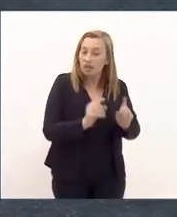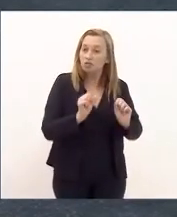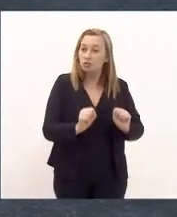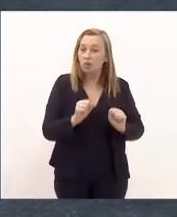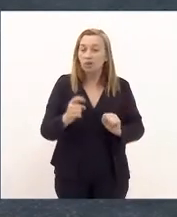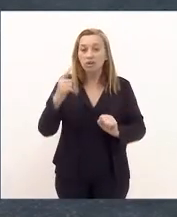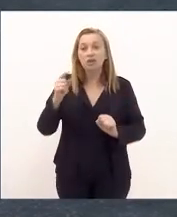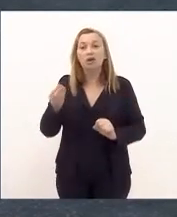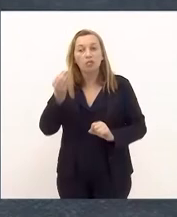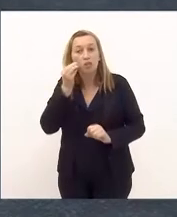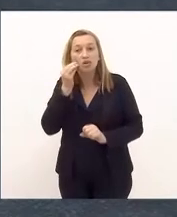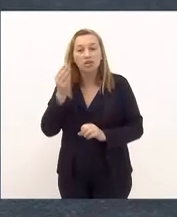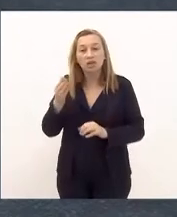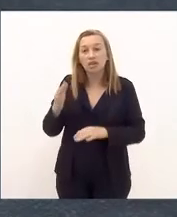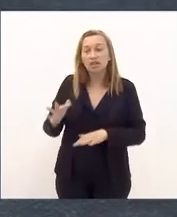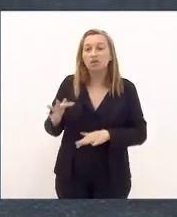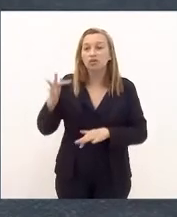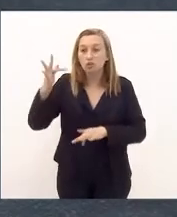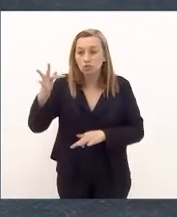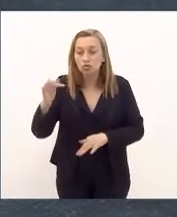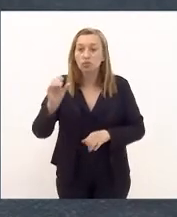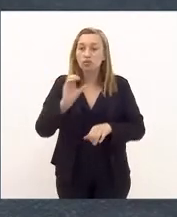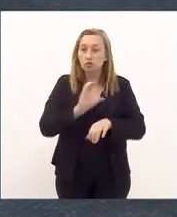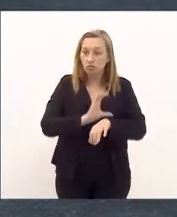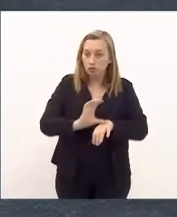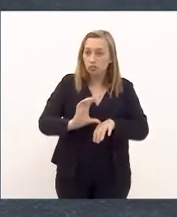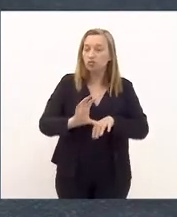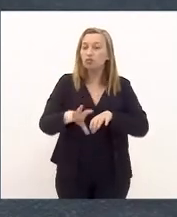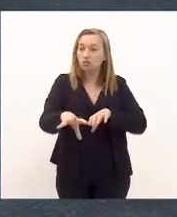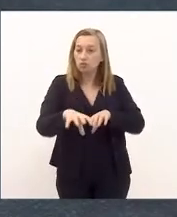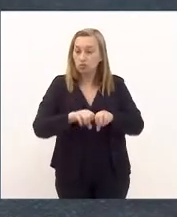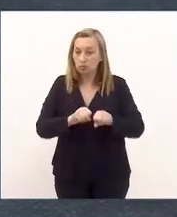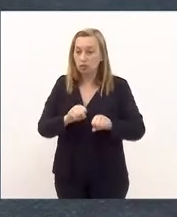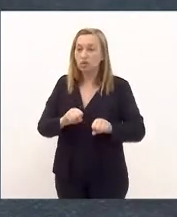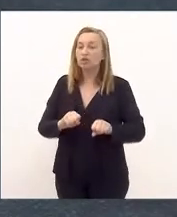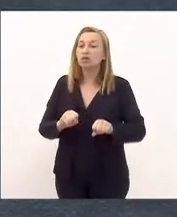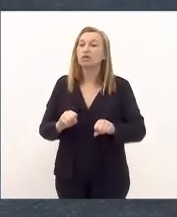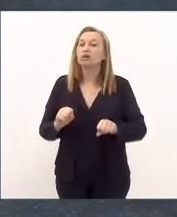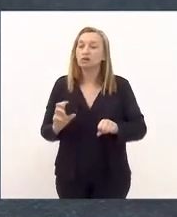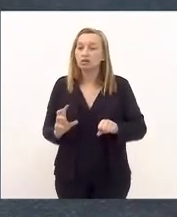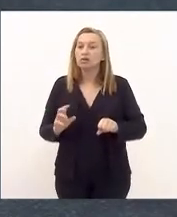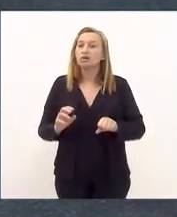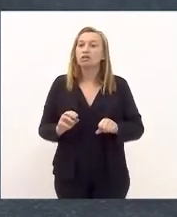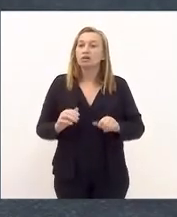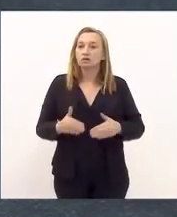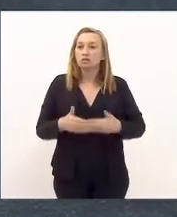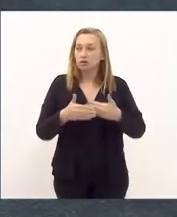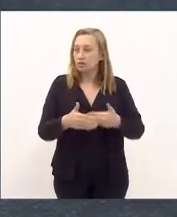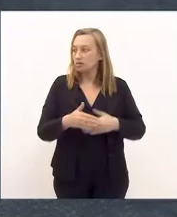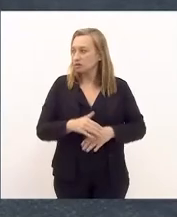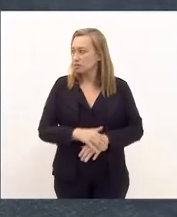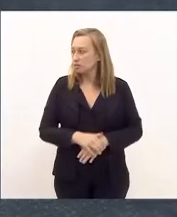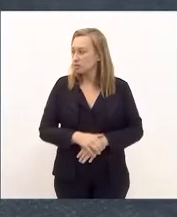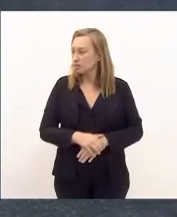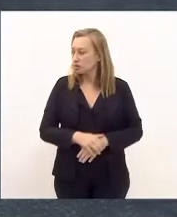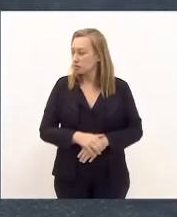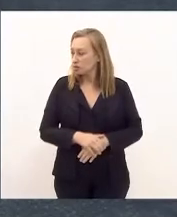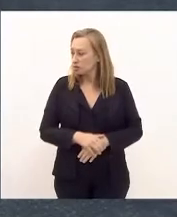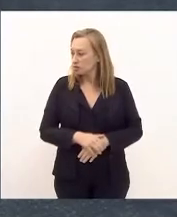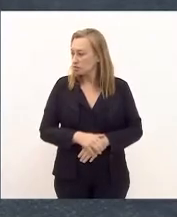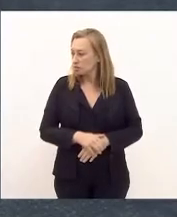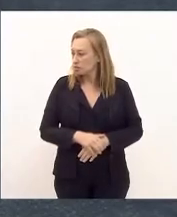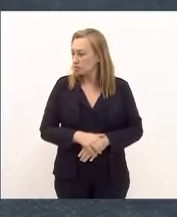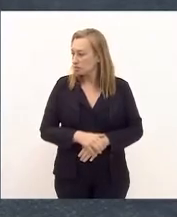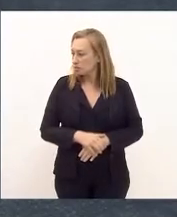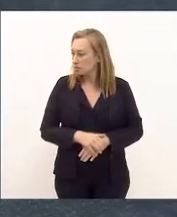a oportunidade da qualificação e, por via de consequência, a progressão na sua carreira. Obrigada. Eu